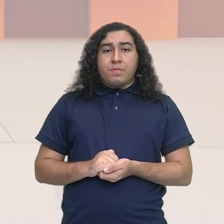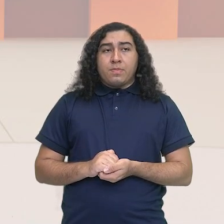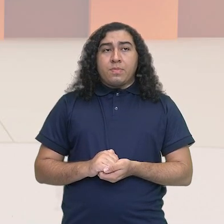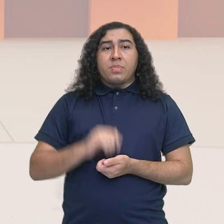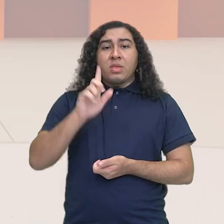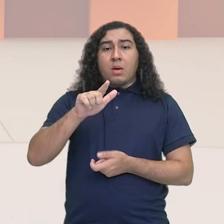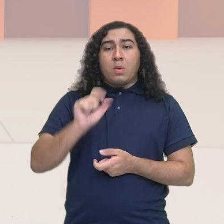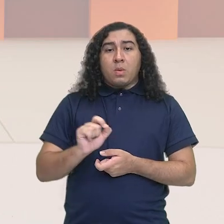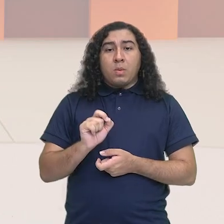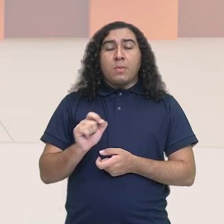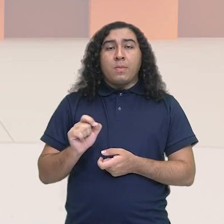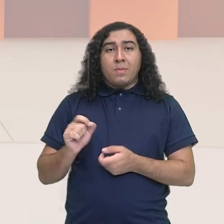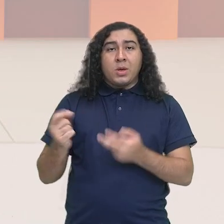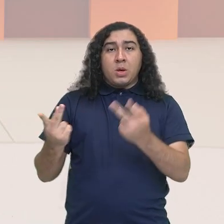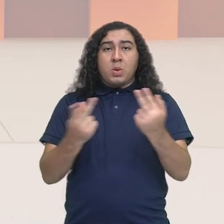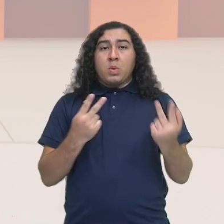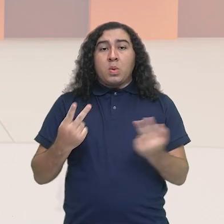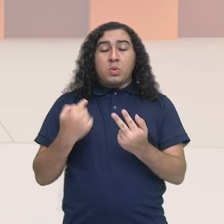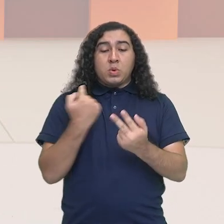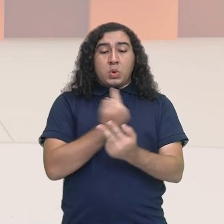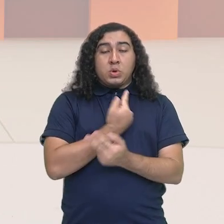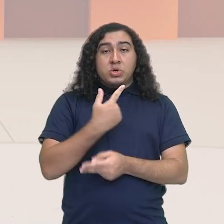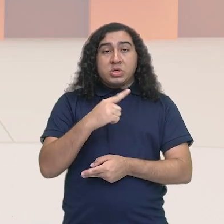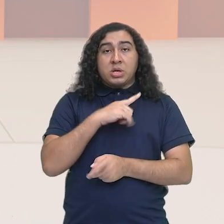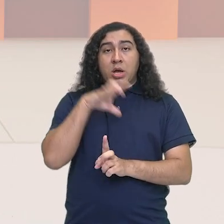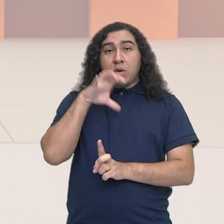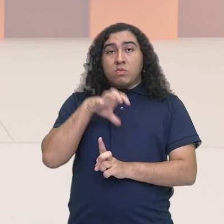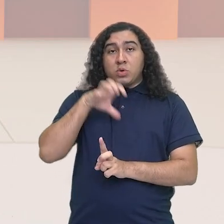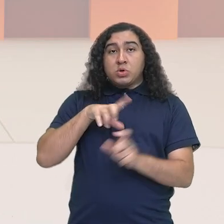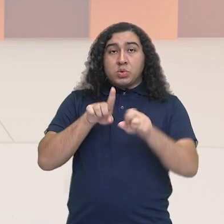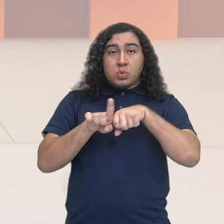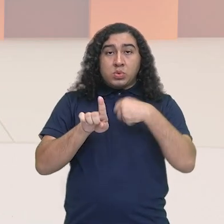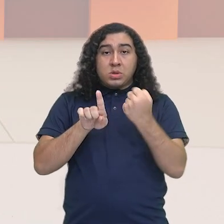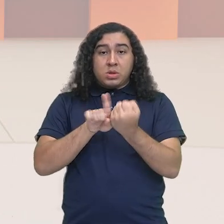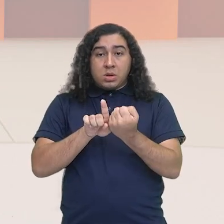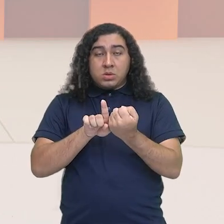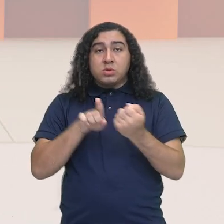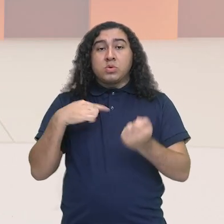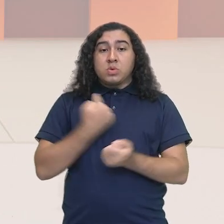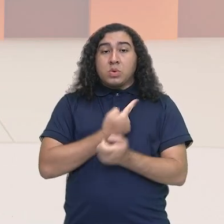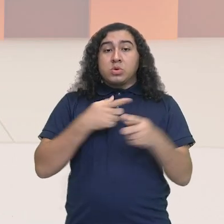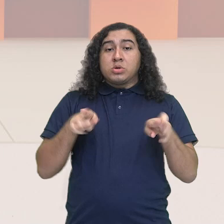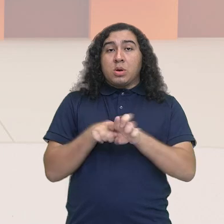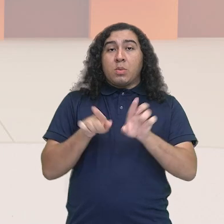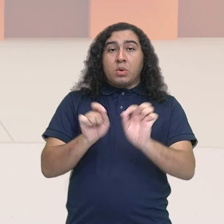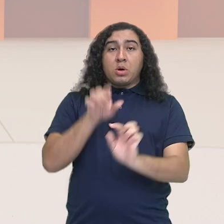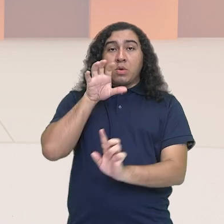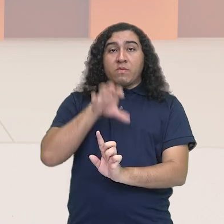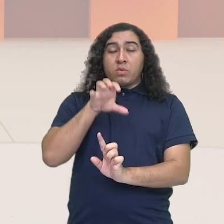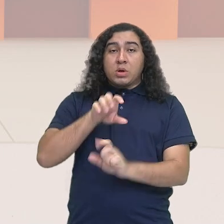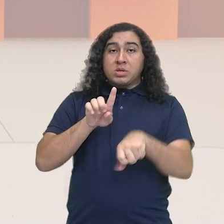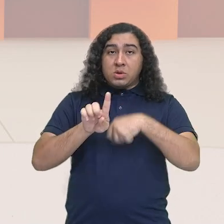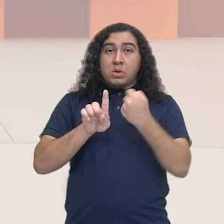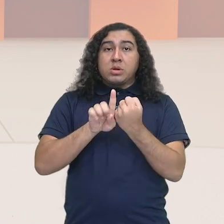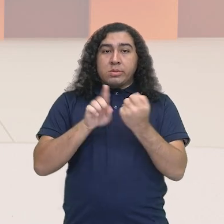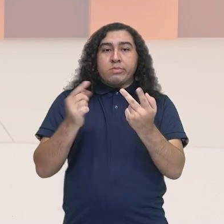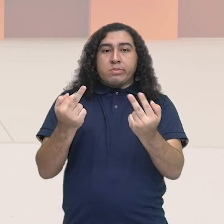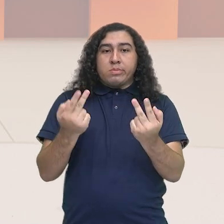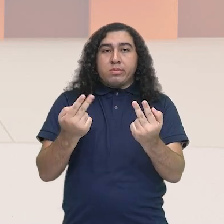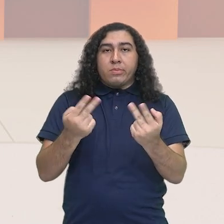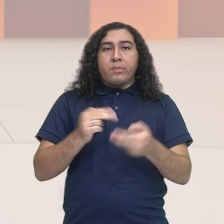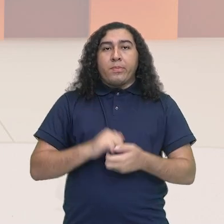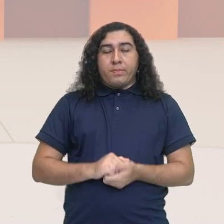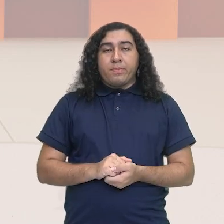ao mesmo tempo que nós recebemos influência da sociedade, nós também influenciamos essa sociedade,